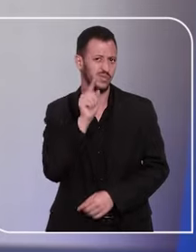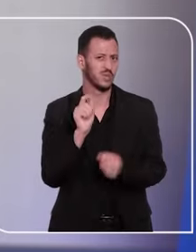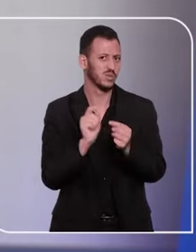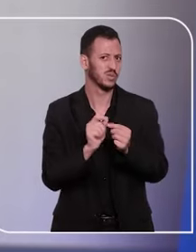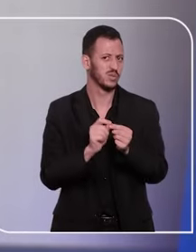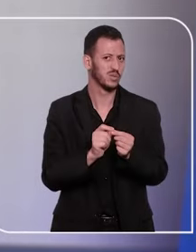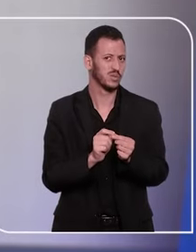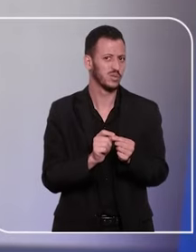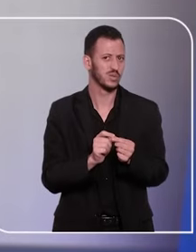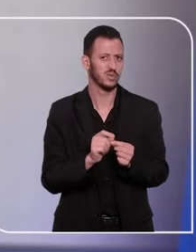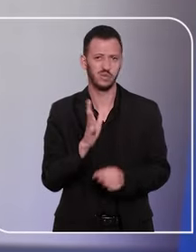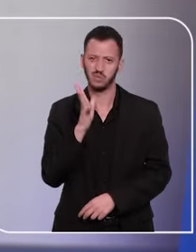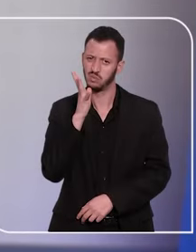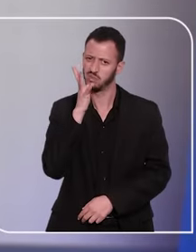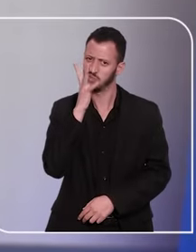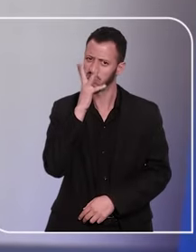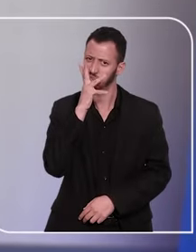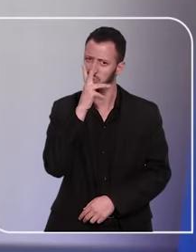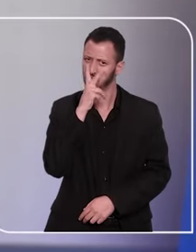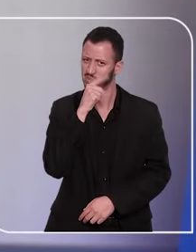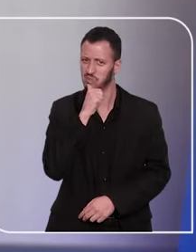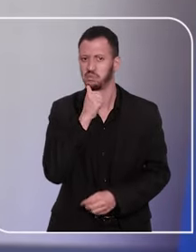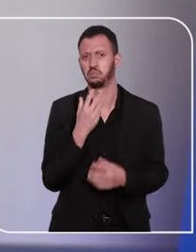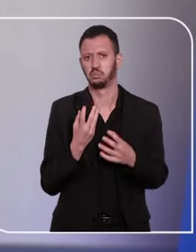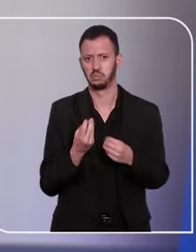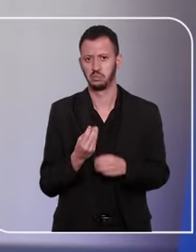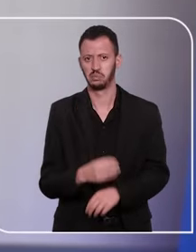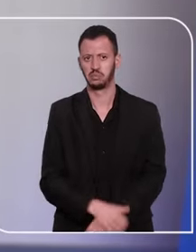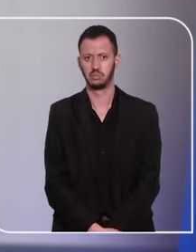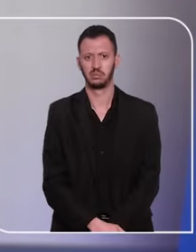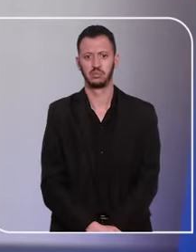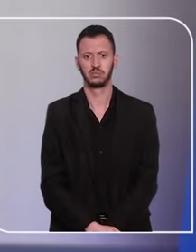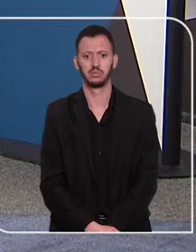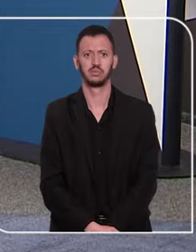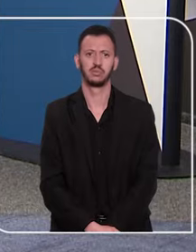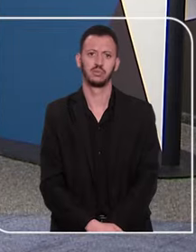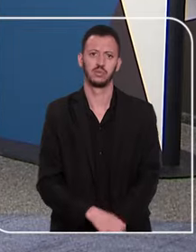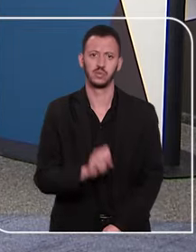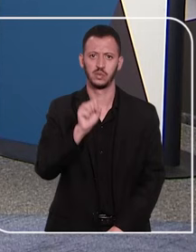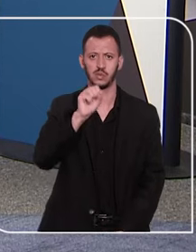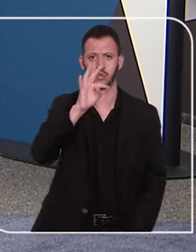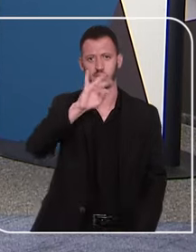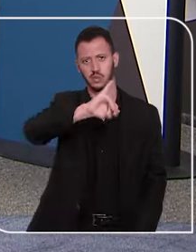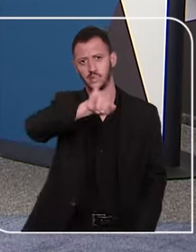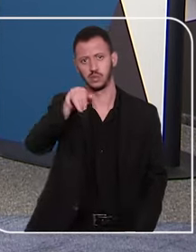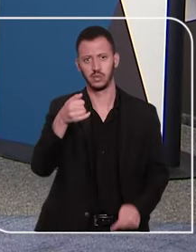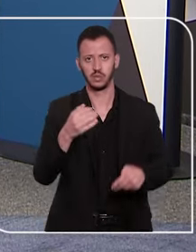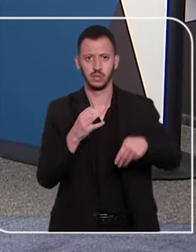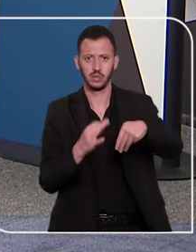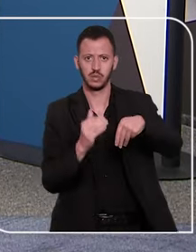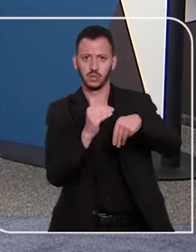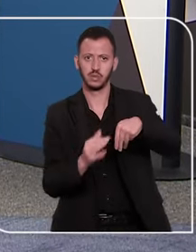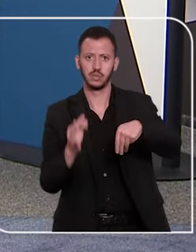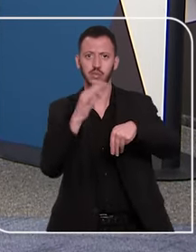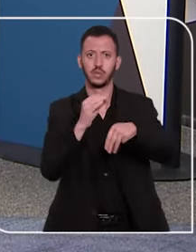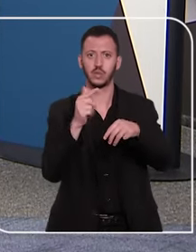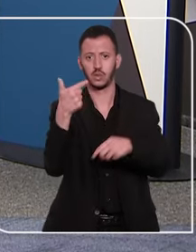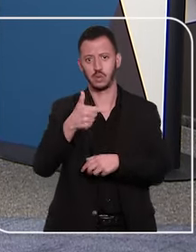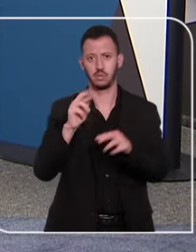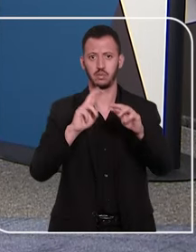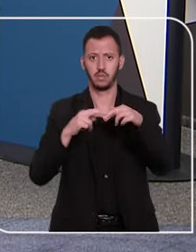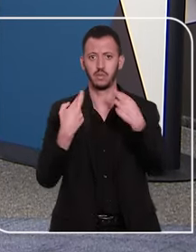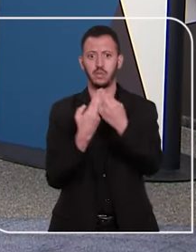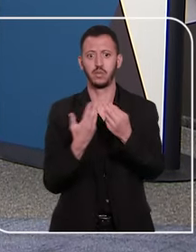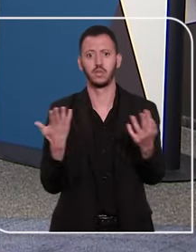você sabe o que fazer quando a demora é excessiva no STJ Os ministros da segunda